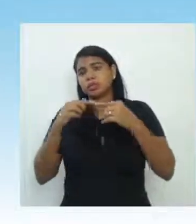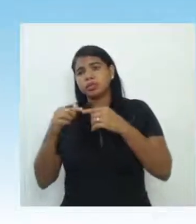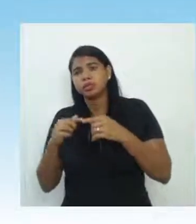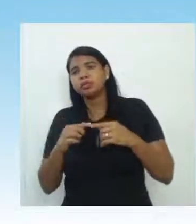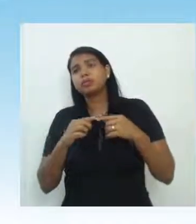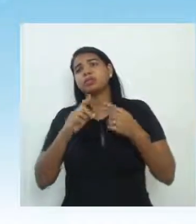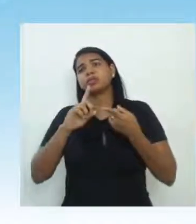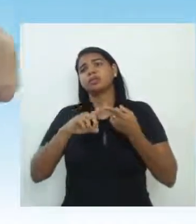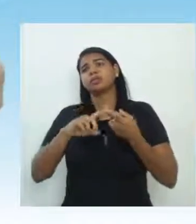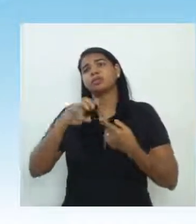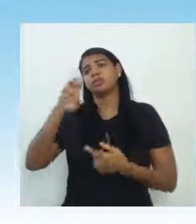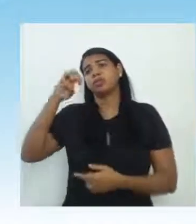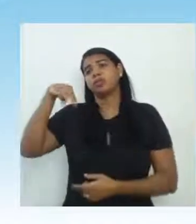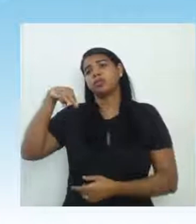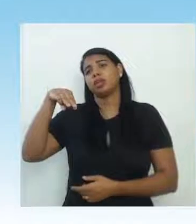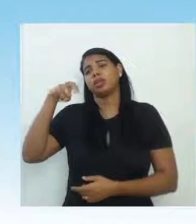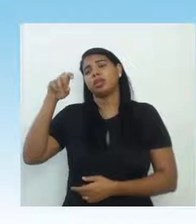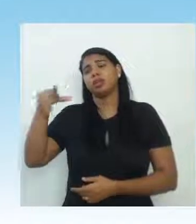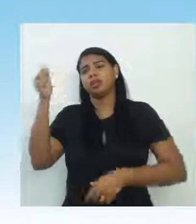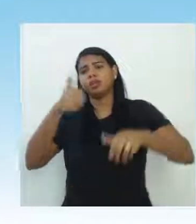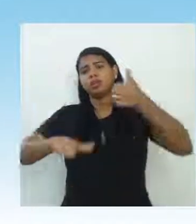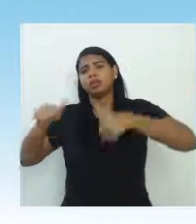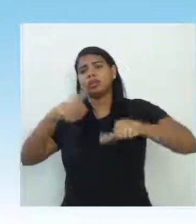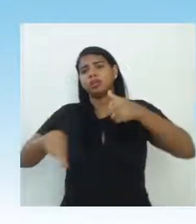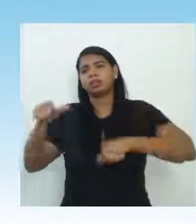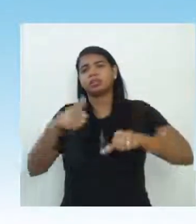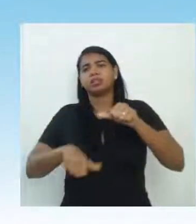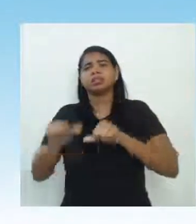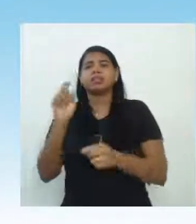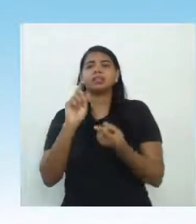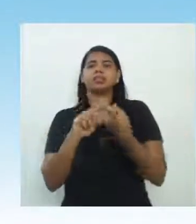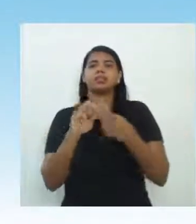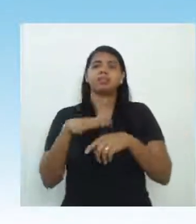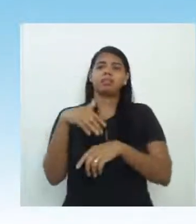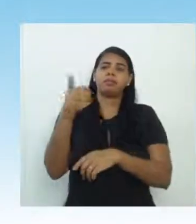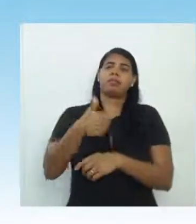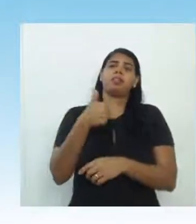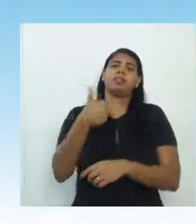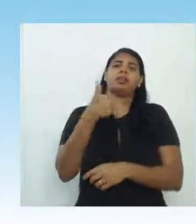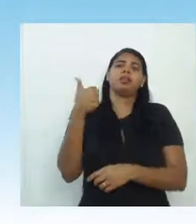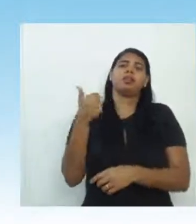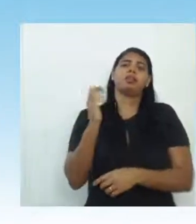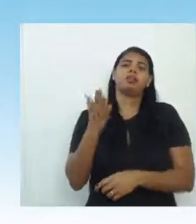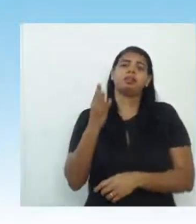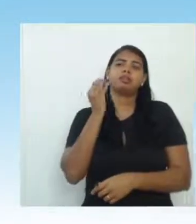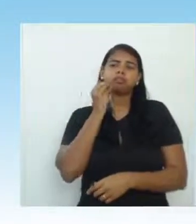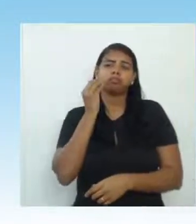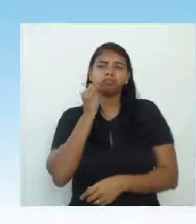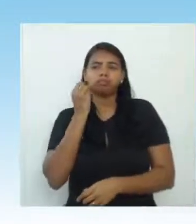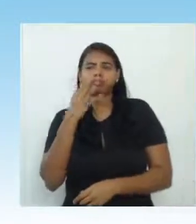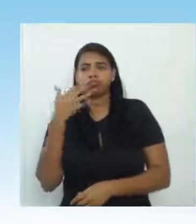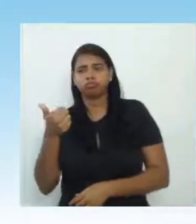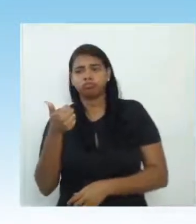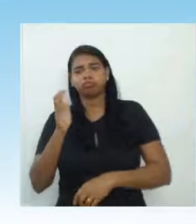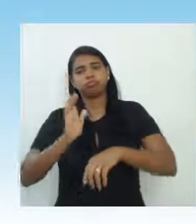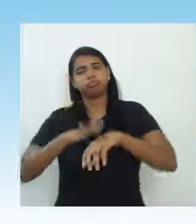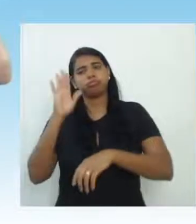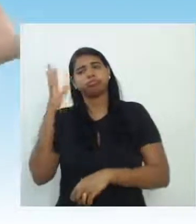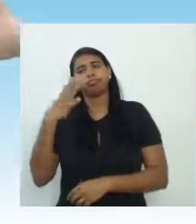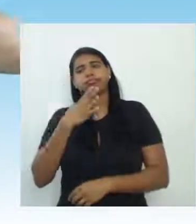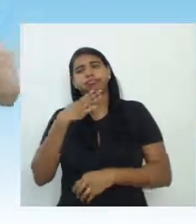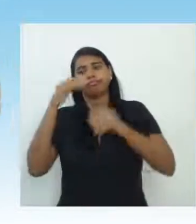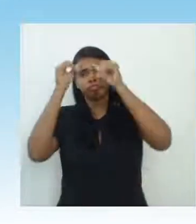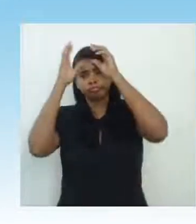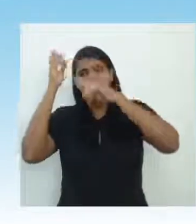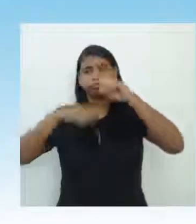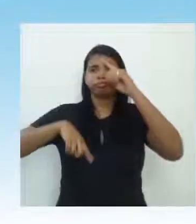emendas justamente para emendar, atualizar, melhorar aquilo que já está bom. Então, quanto mais a gente conhece, mais